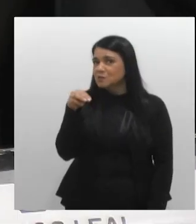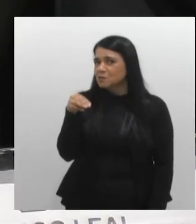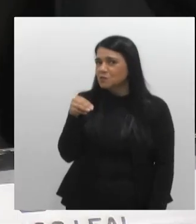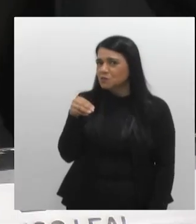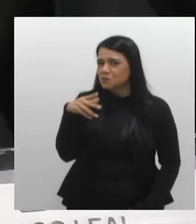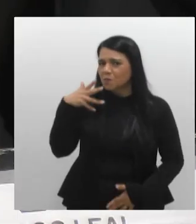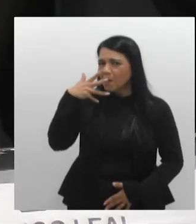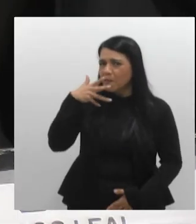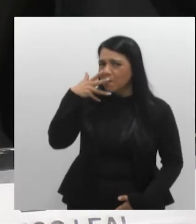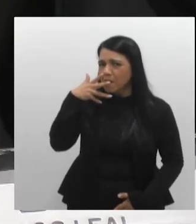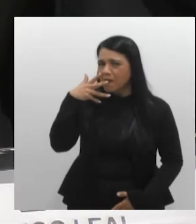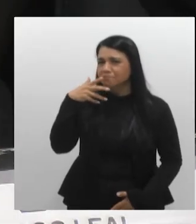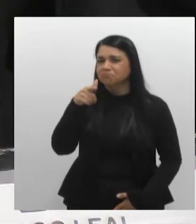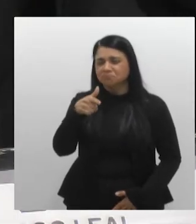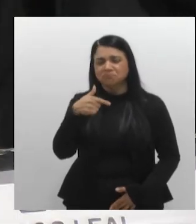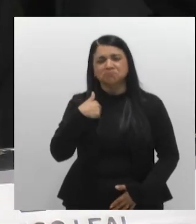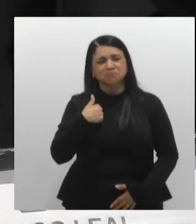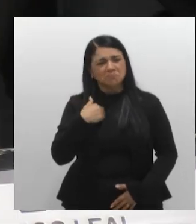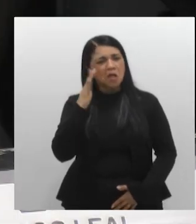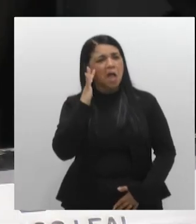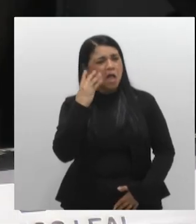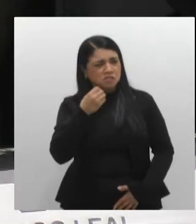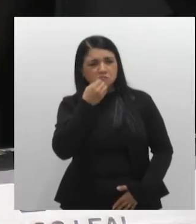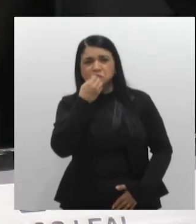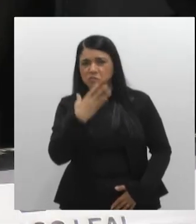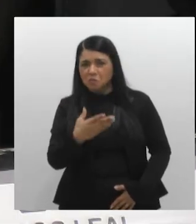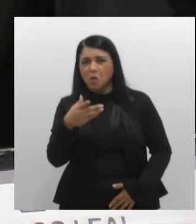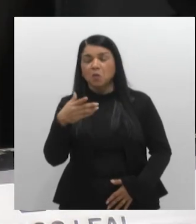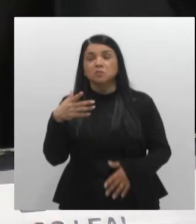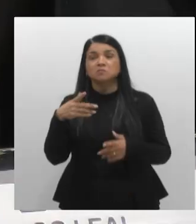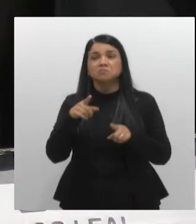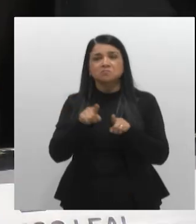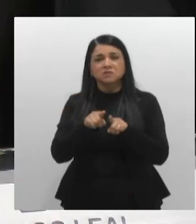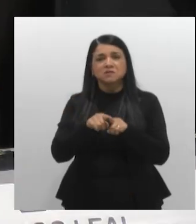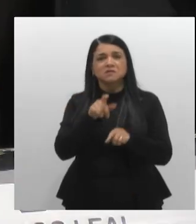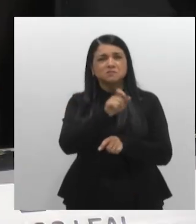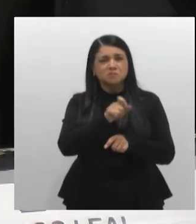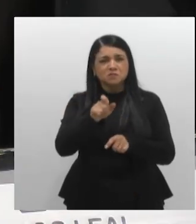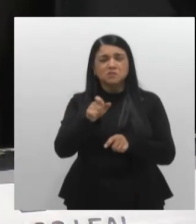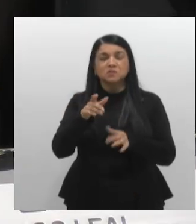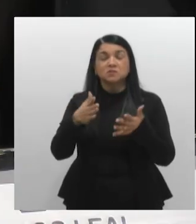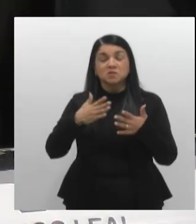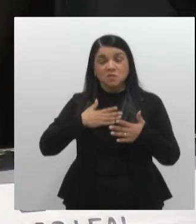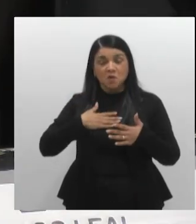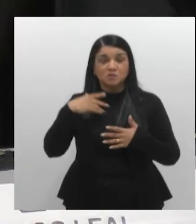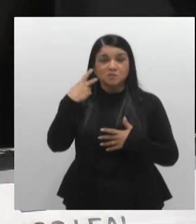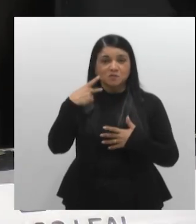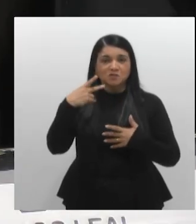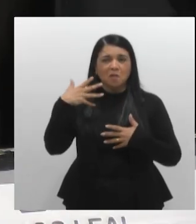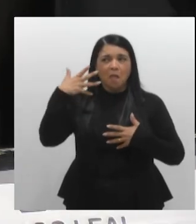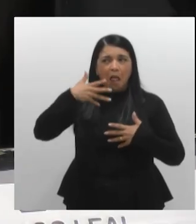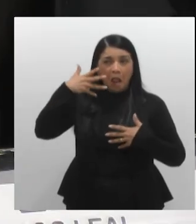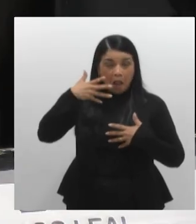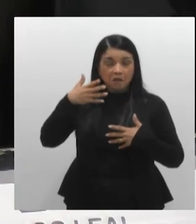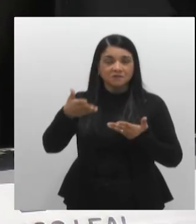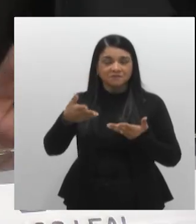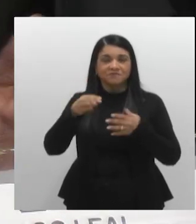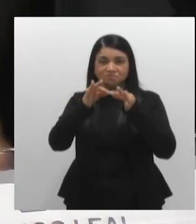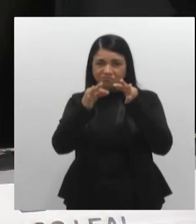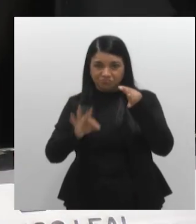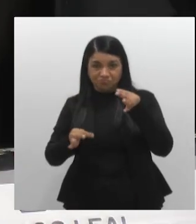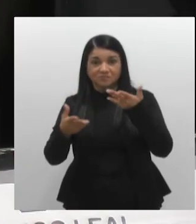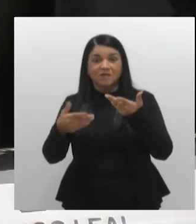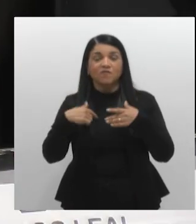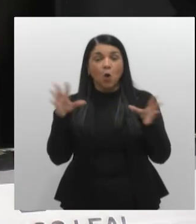assim, bastante prudente, tratando ainda mais de parlamento, né, que as pessoas gostam de falar bastante, mas vou tentar resumir. Então,